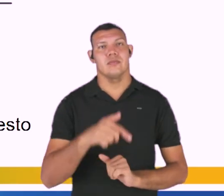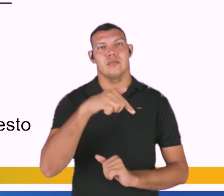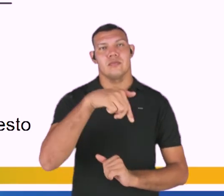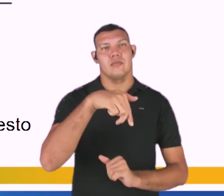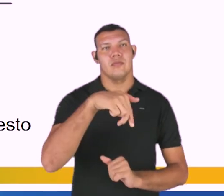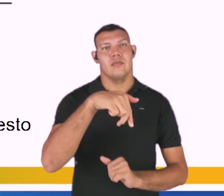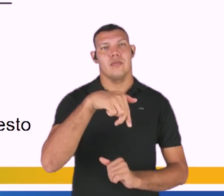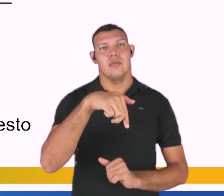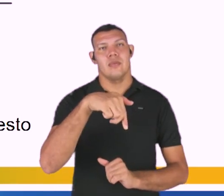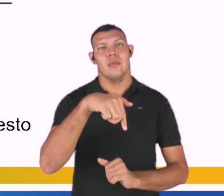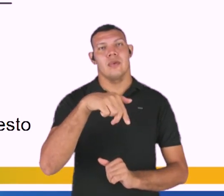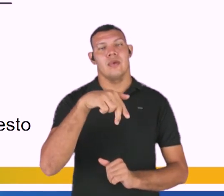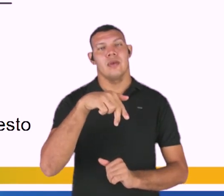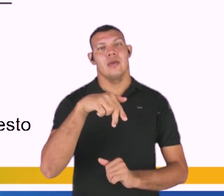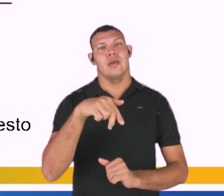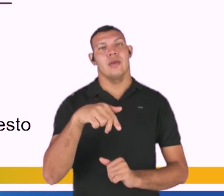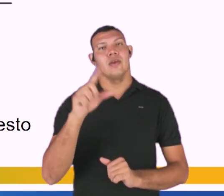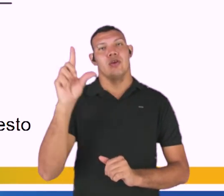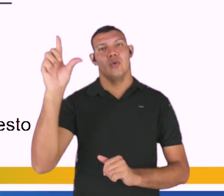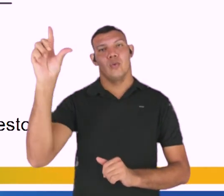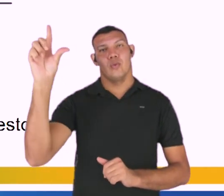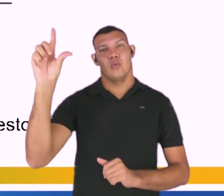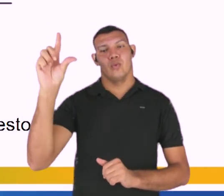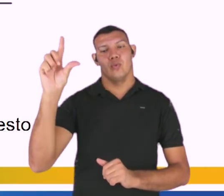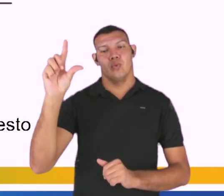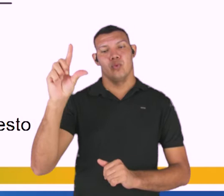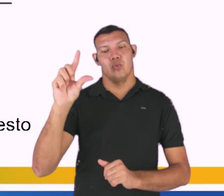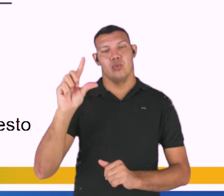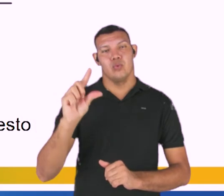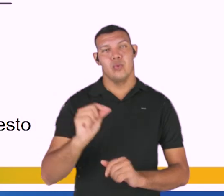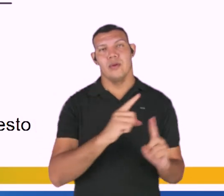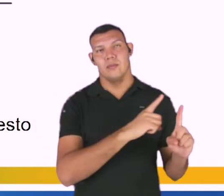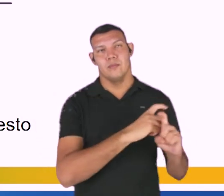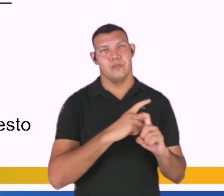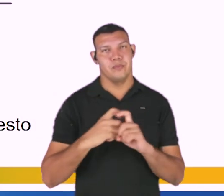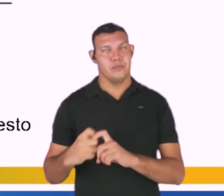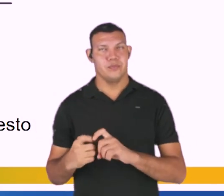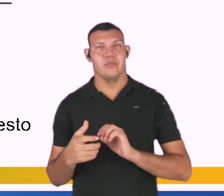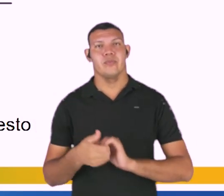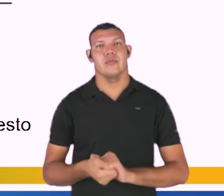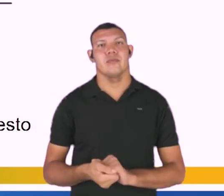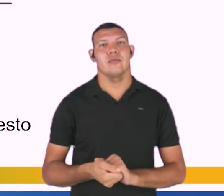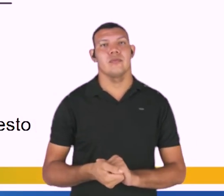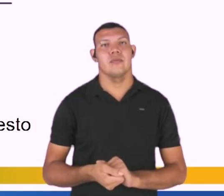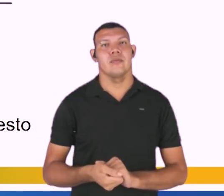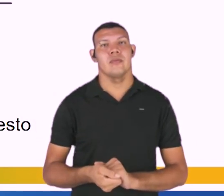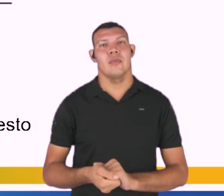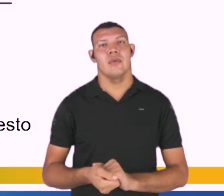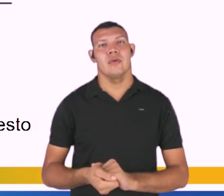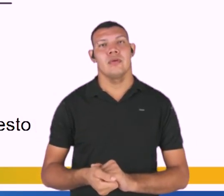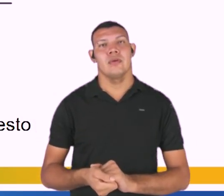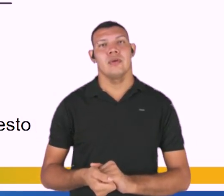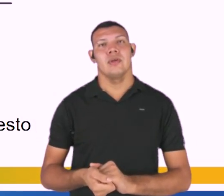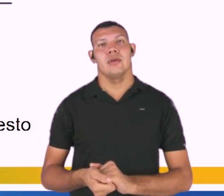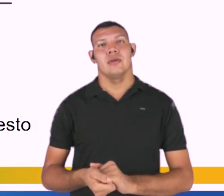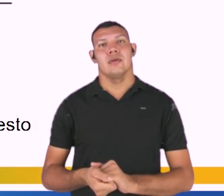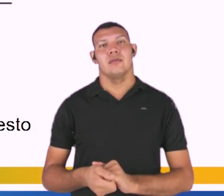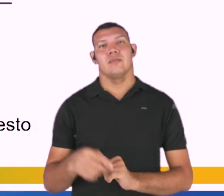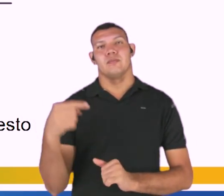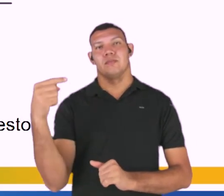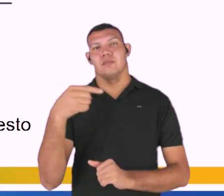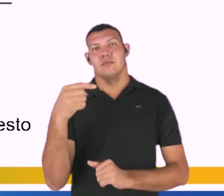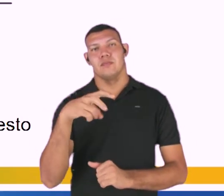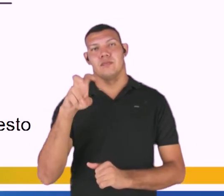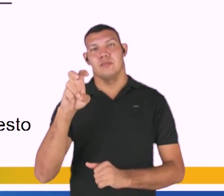consciente em valores da e Crescente em o nome bom e nós temos também o menos